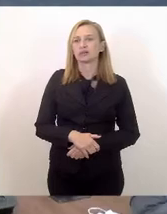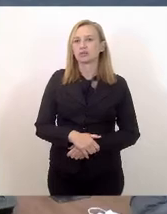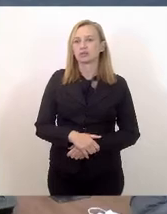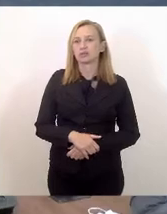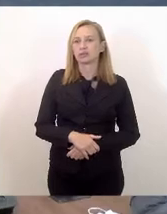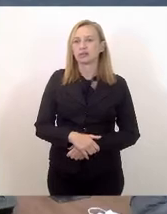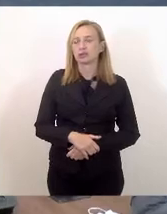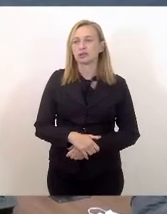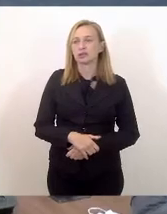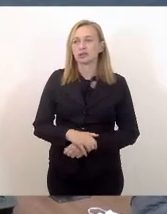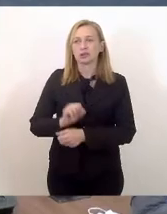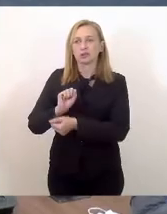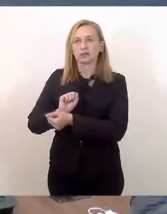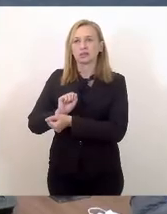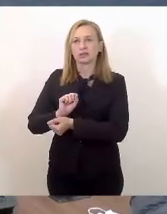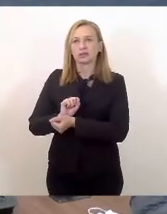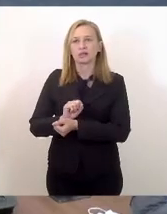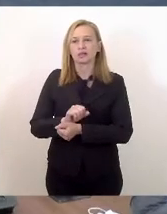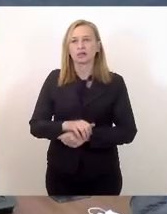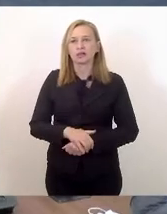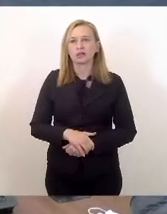Já, já. Oi. Já, deputada Mônica.